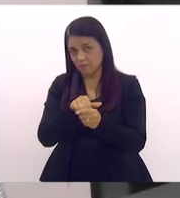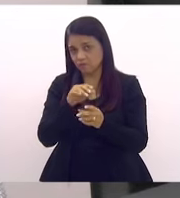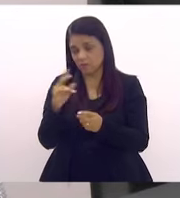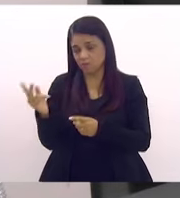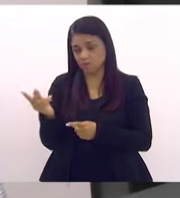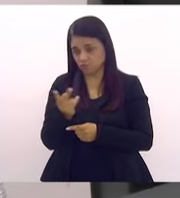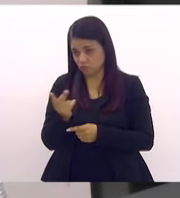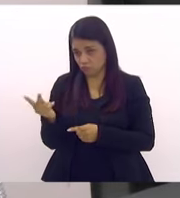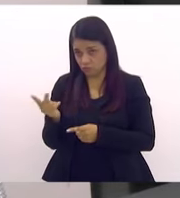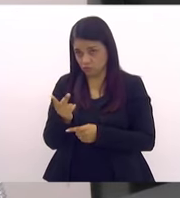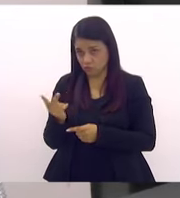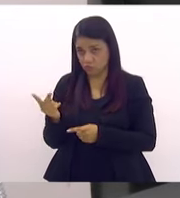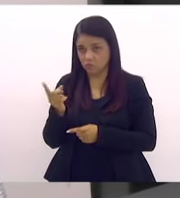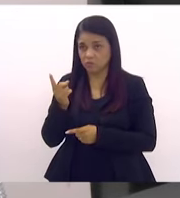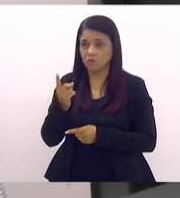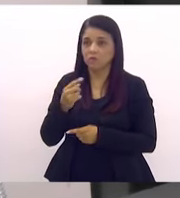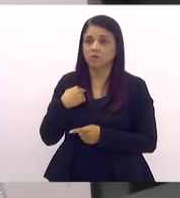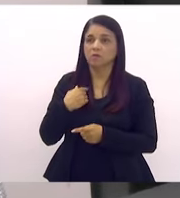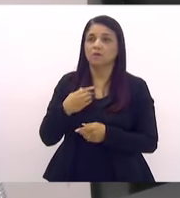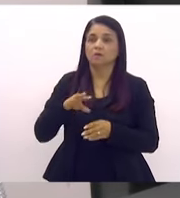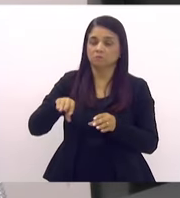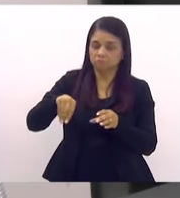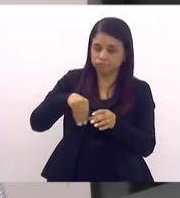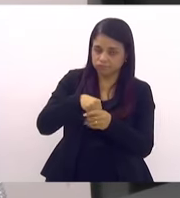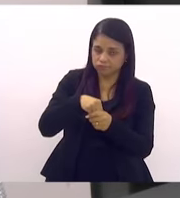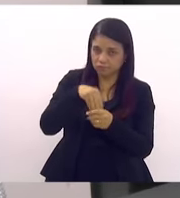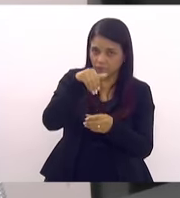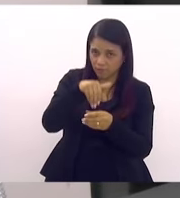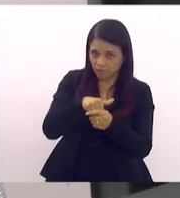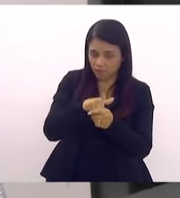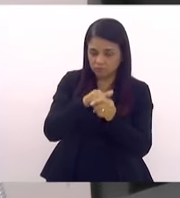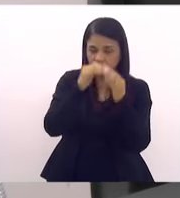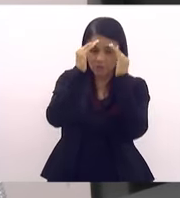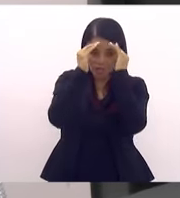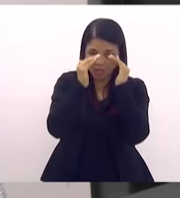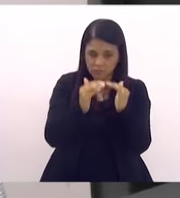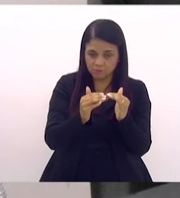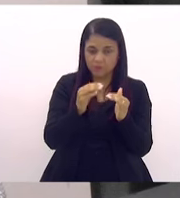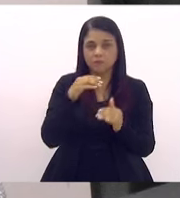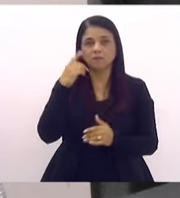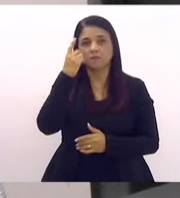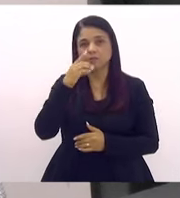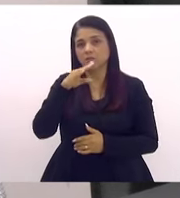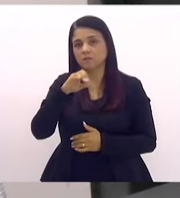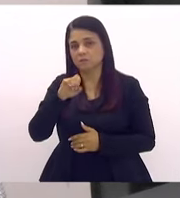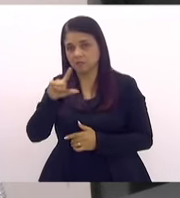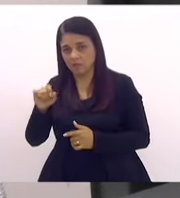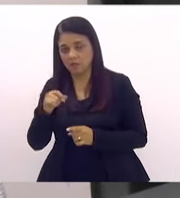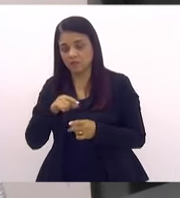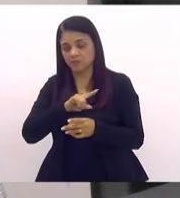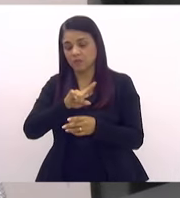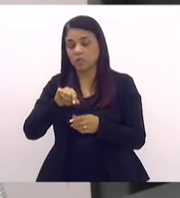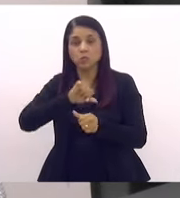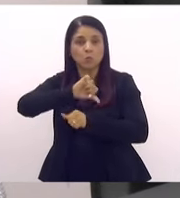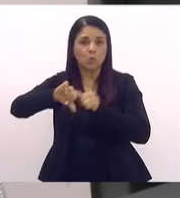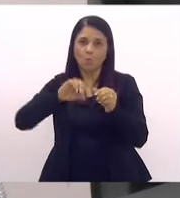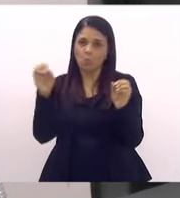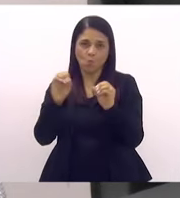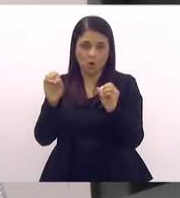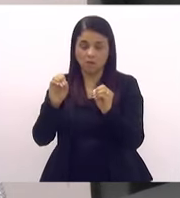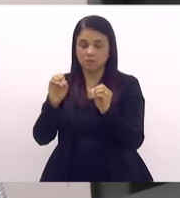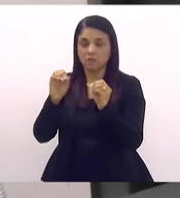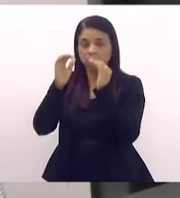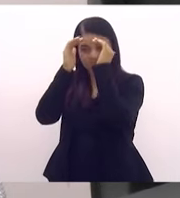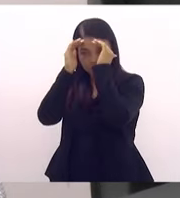partes, refiz o voto incorporando essa parte por lealdade à deputada Célia e não alterei, na essência, por lealdade a